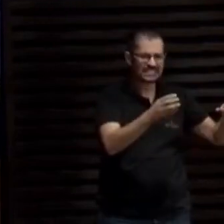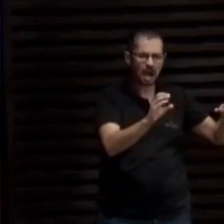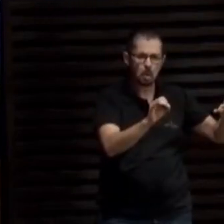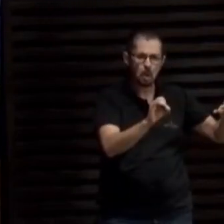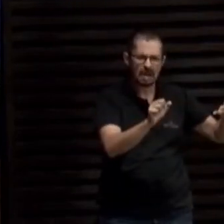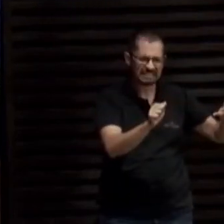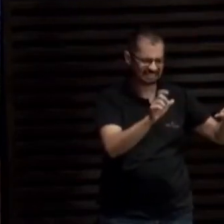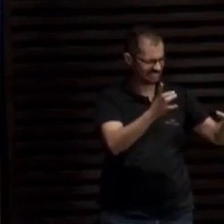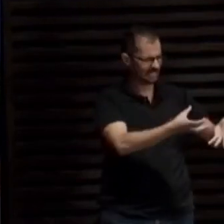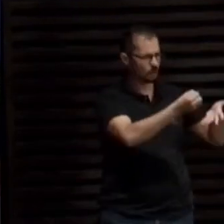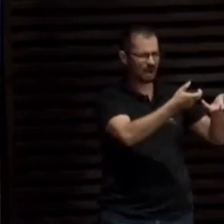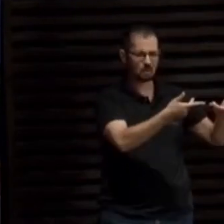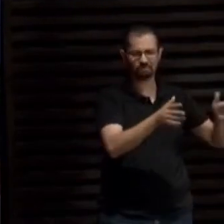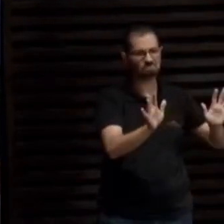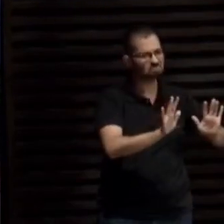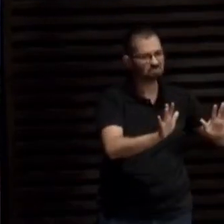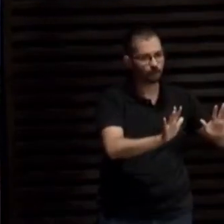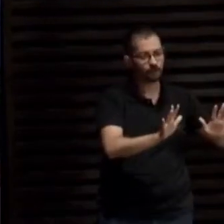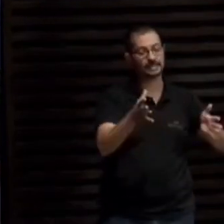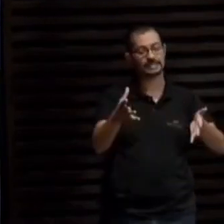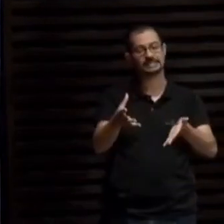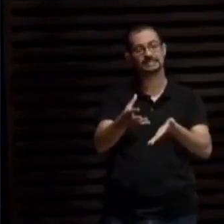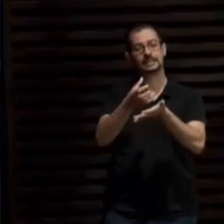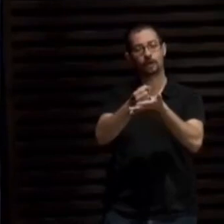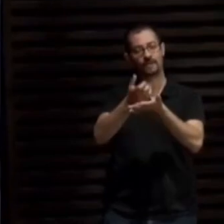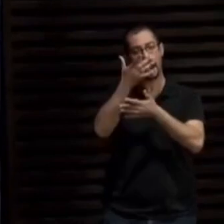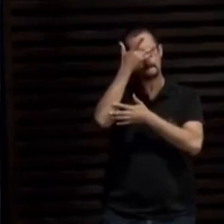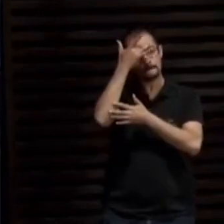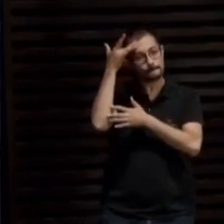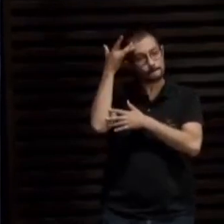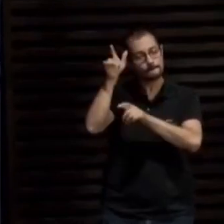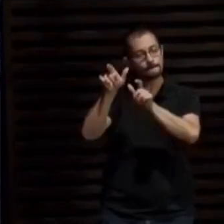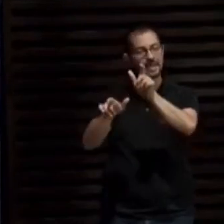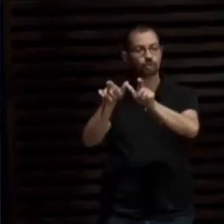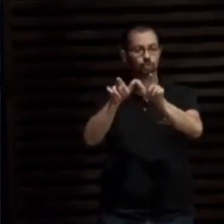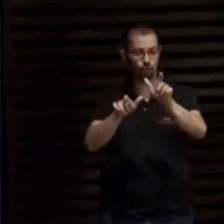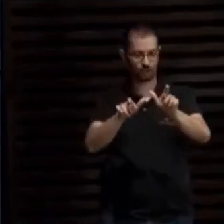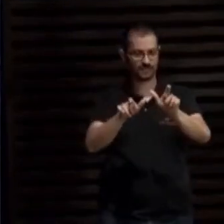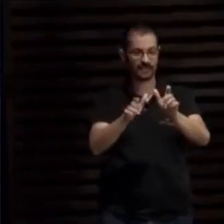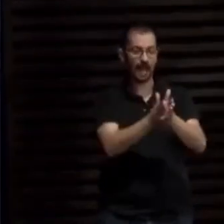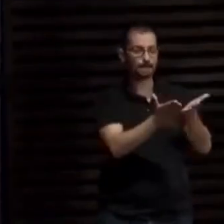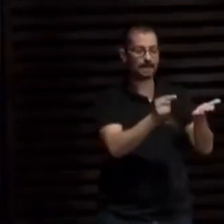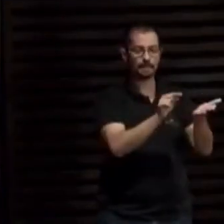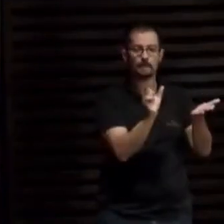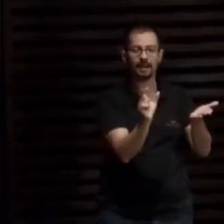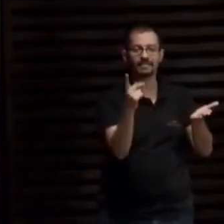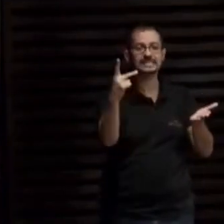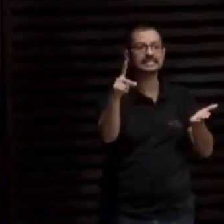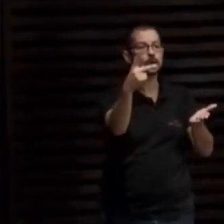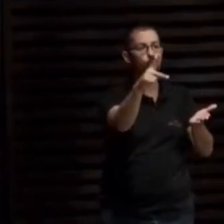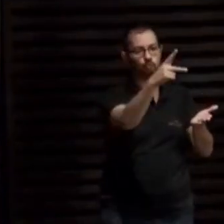versão, todos os teus, todos os meus, porque tu me deste, são teus.